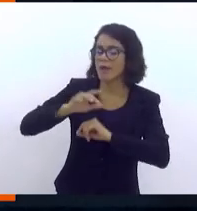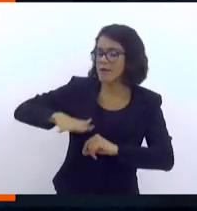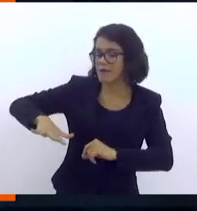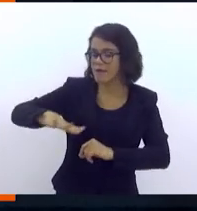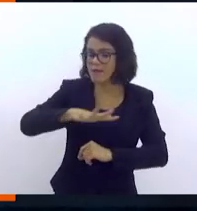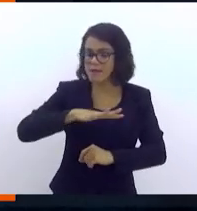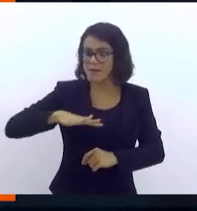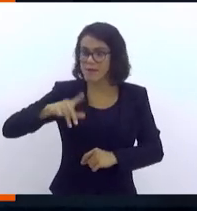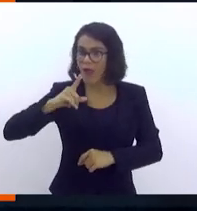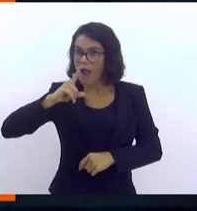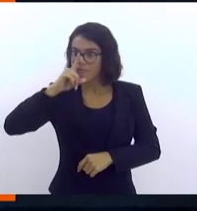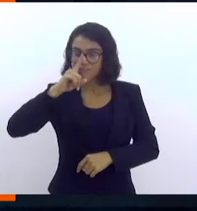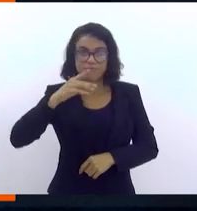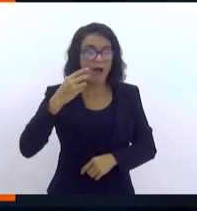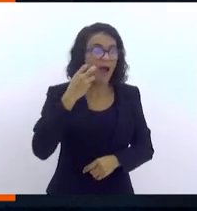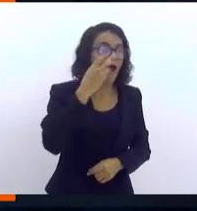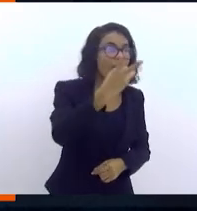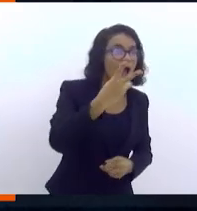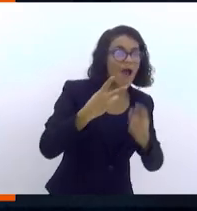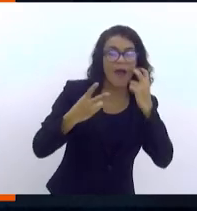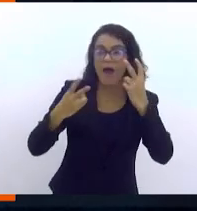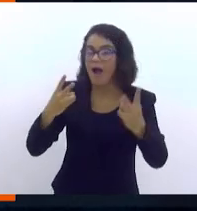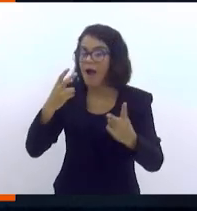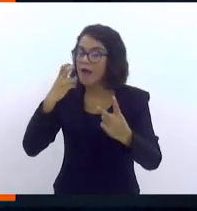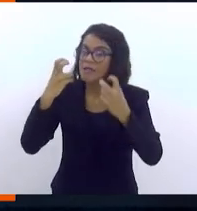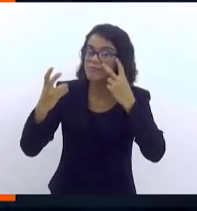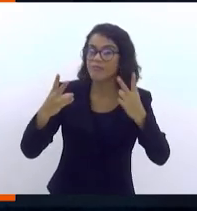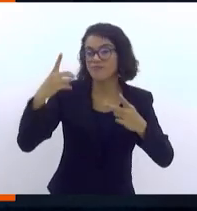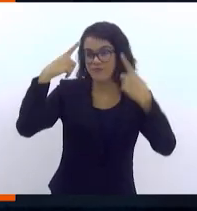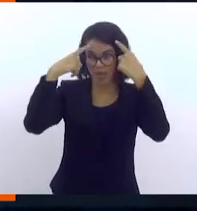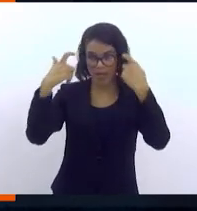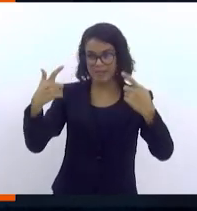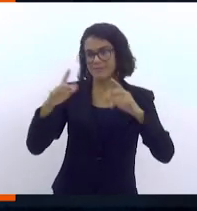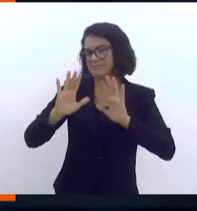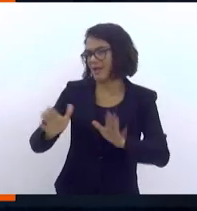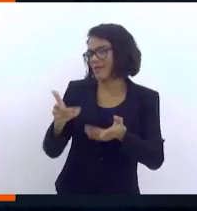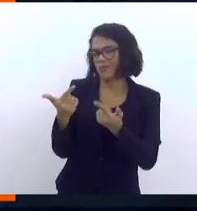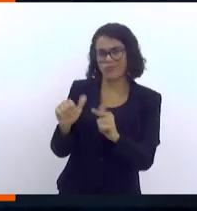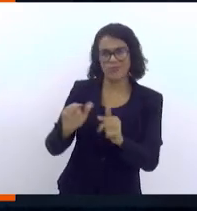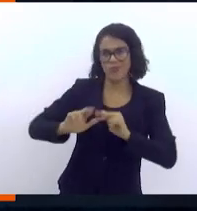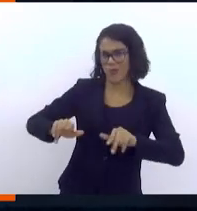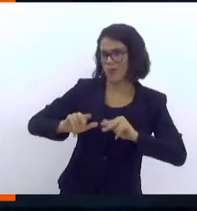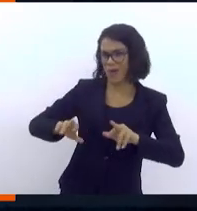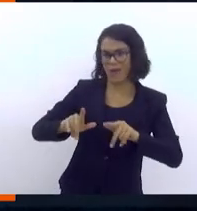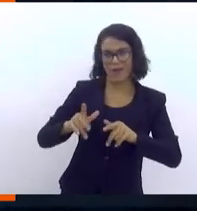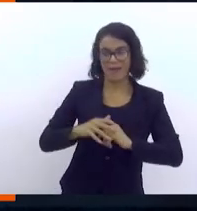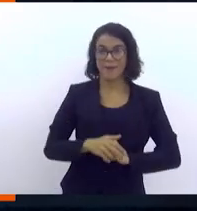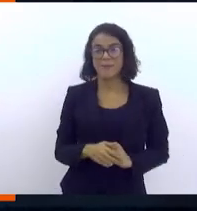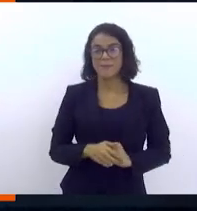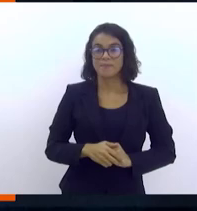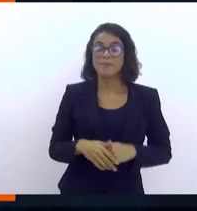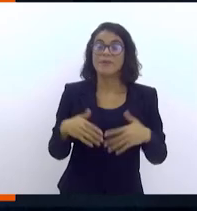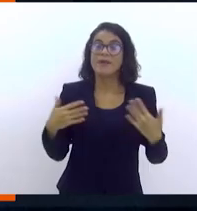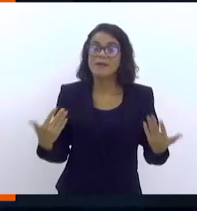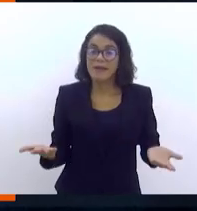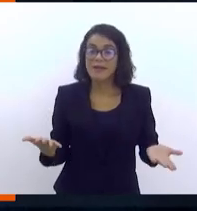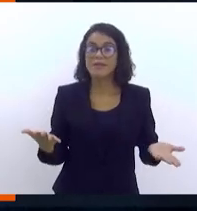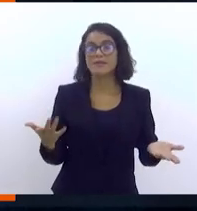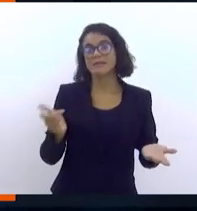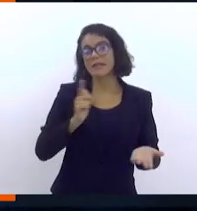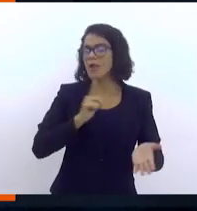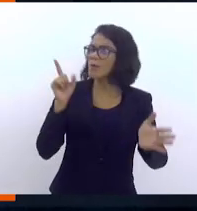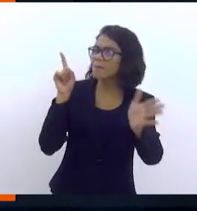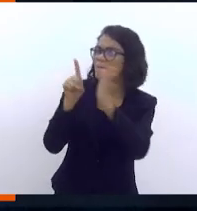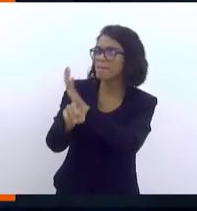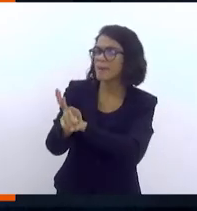ambientes com presença de violência mas não tem sido isso que tá acontecendo E aí vem a